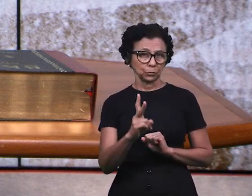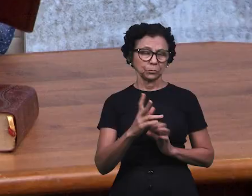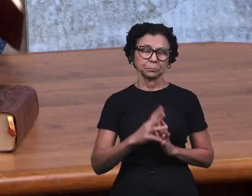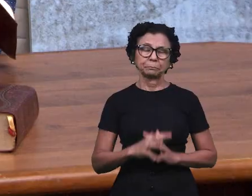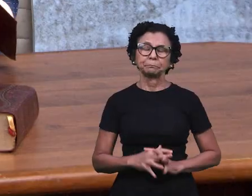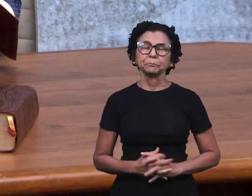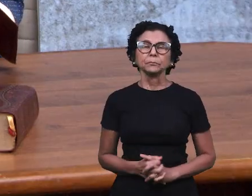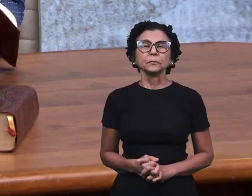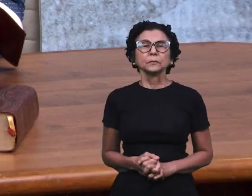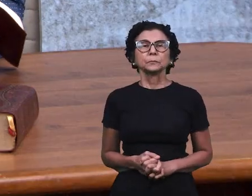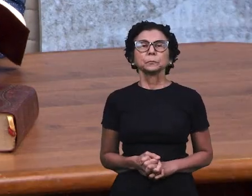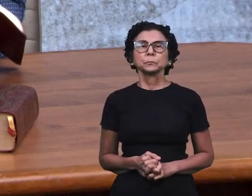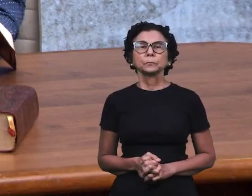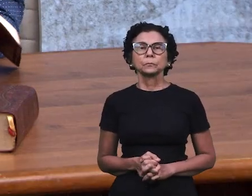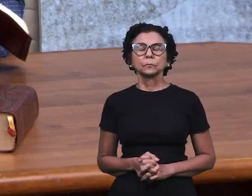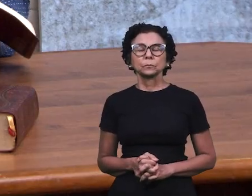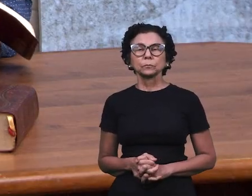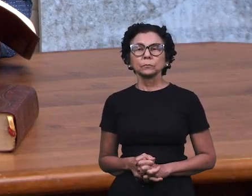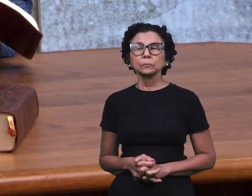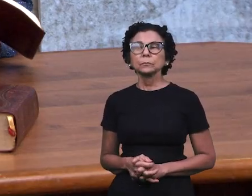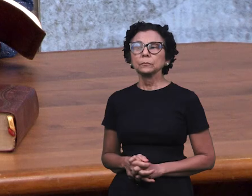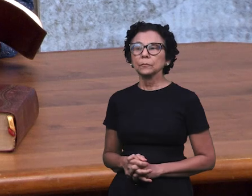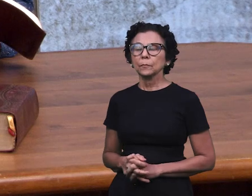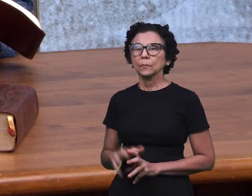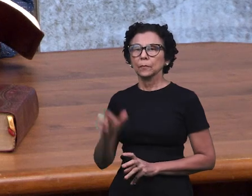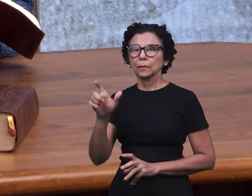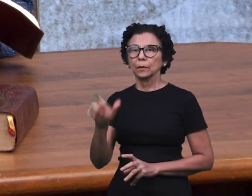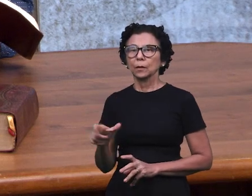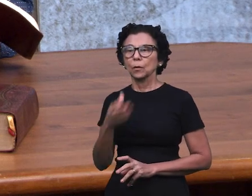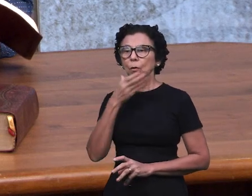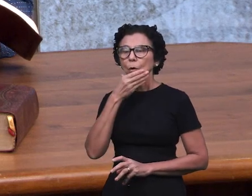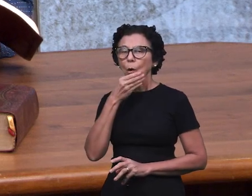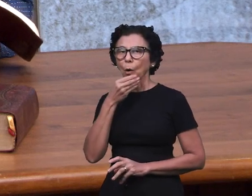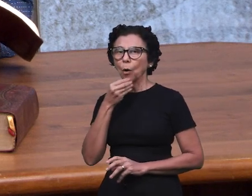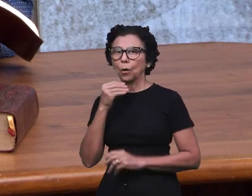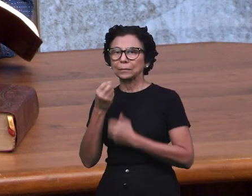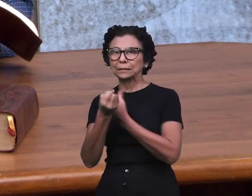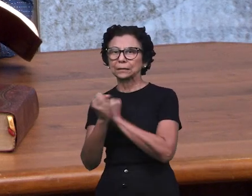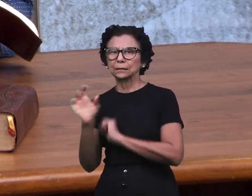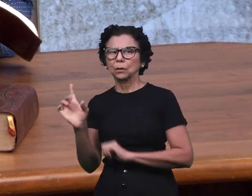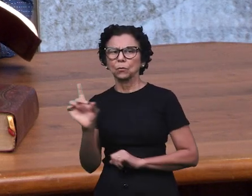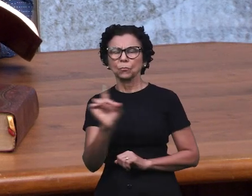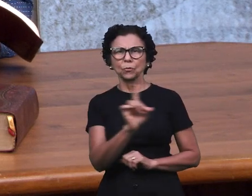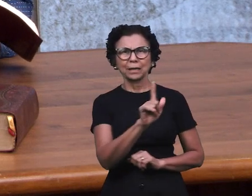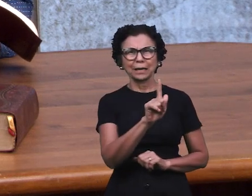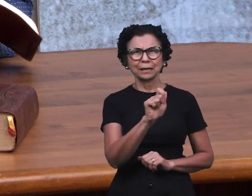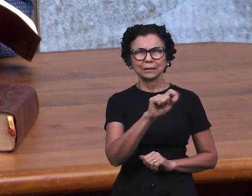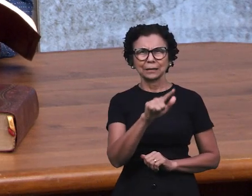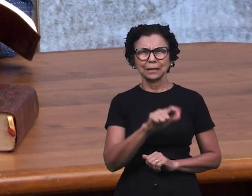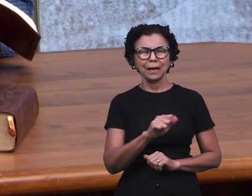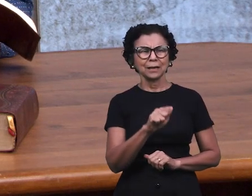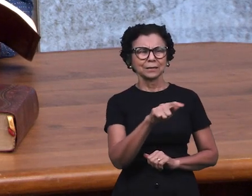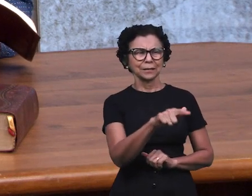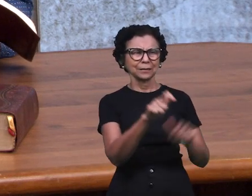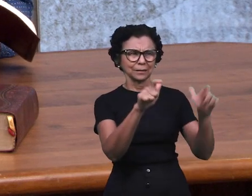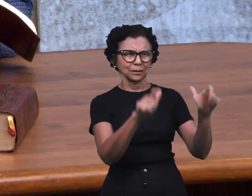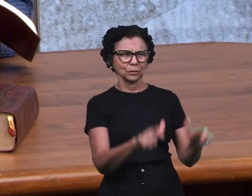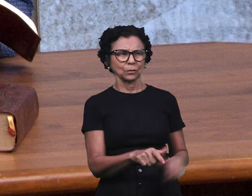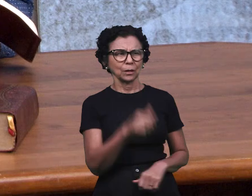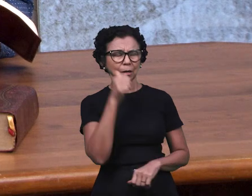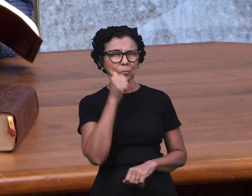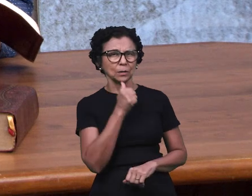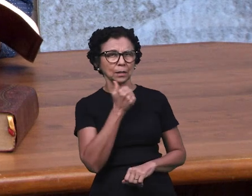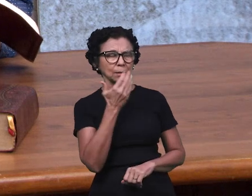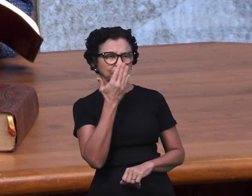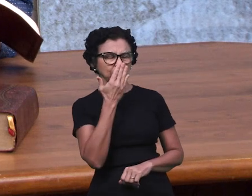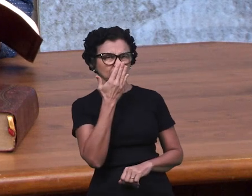16. E foi-se Sansão a Gaza e viu ali uma mulher prostituta e